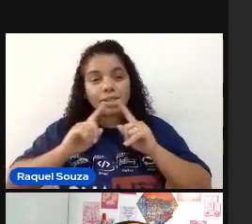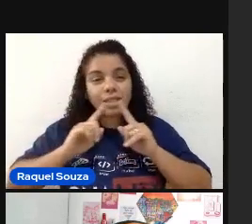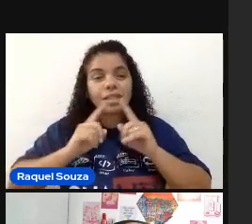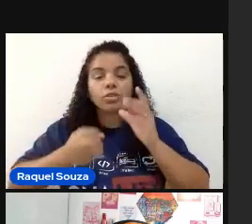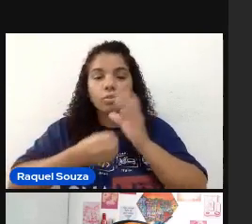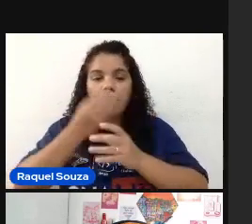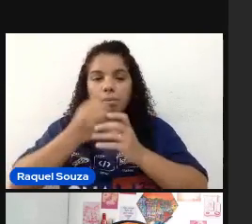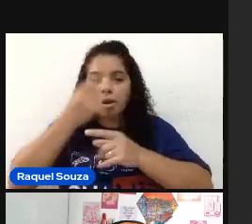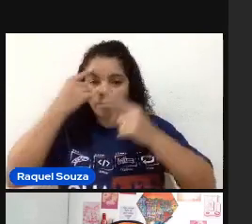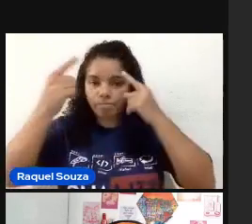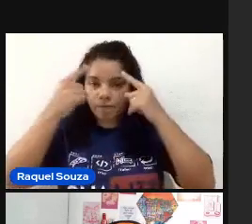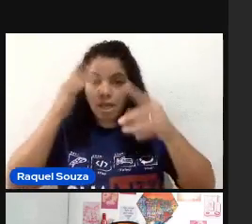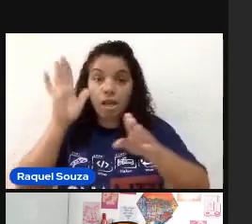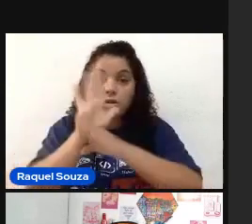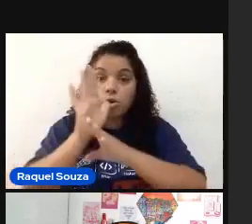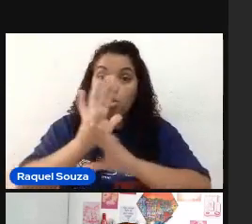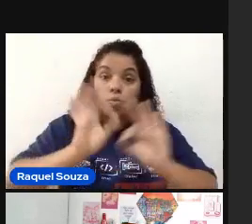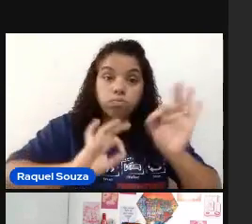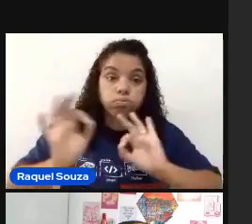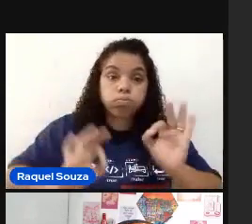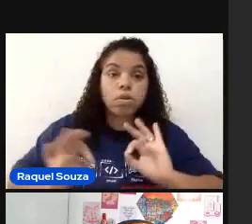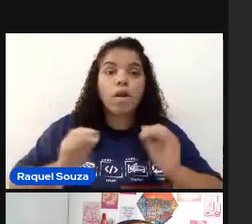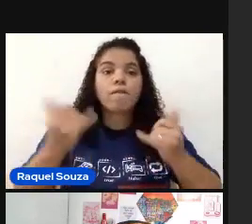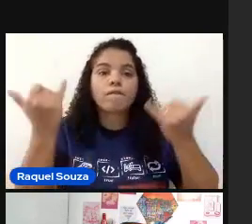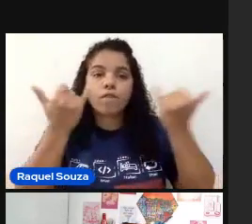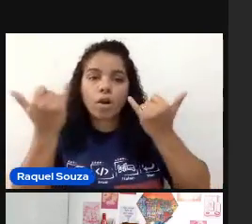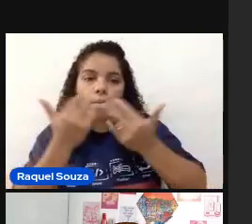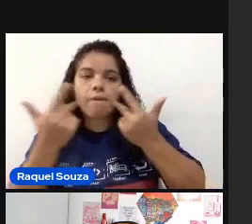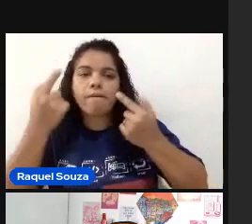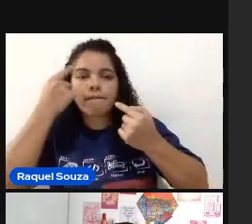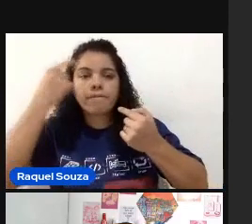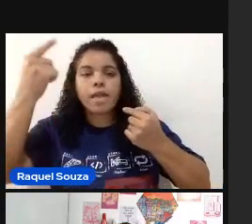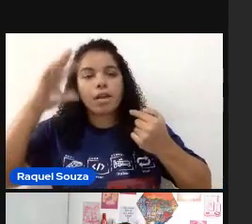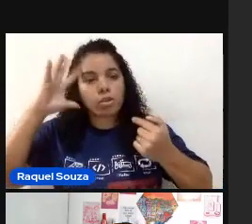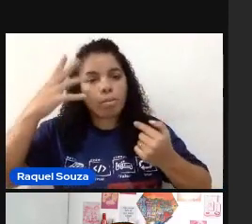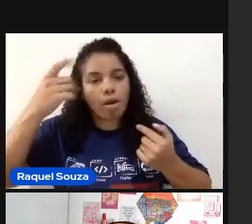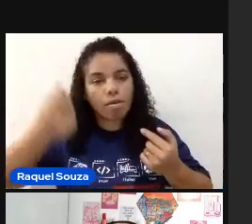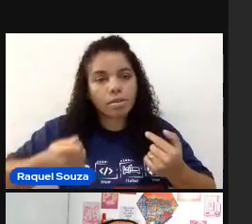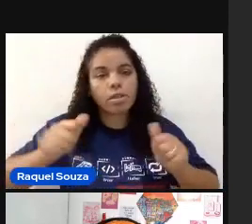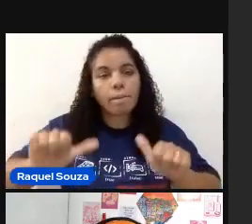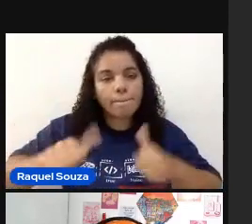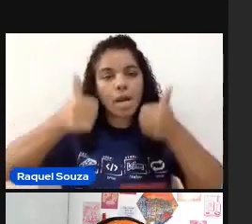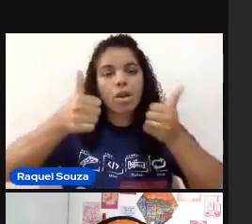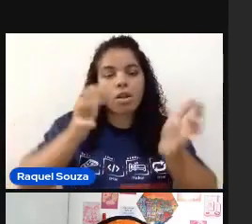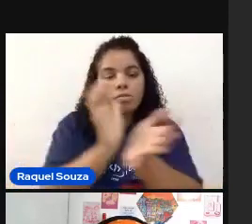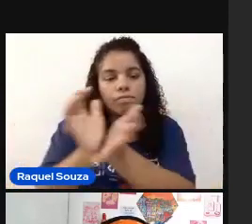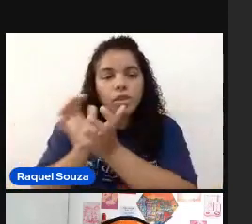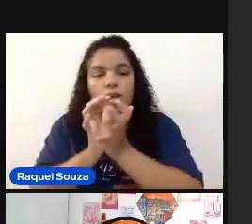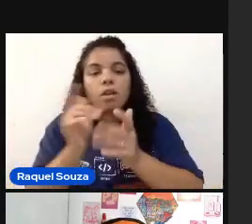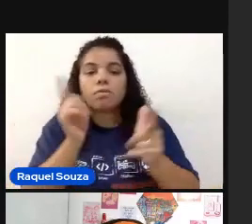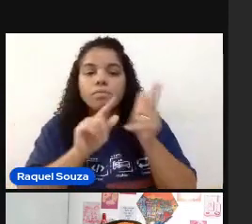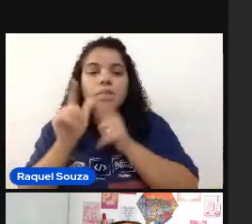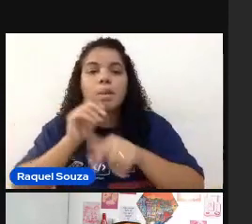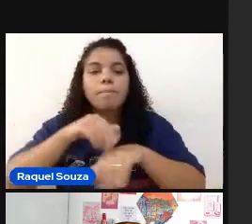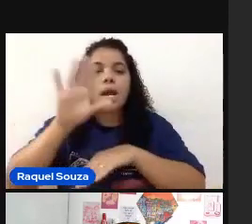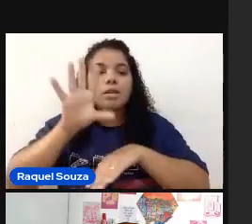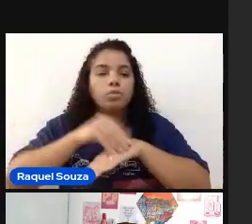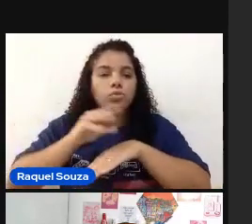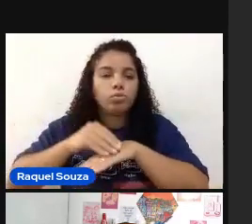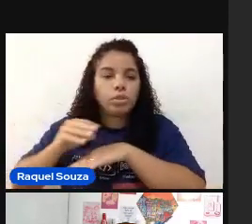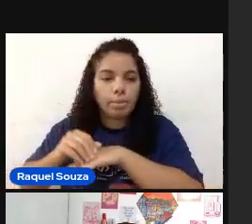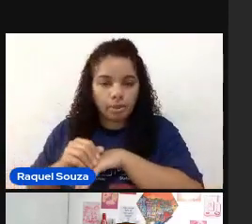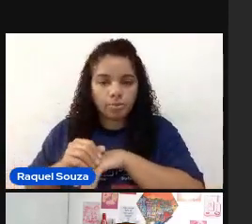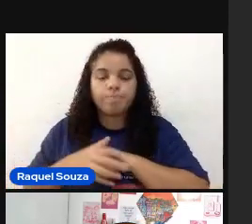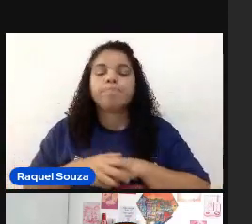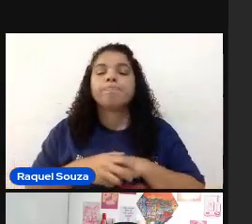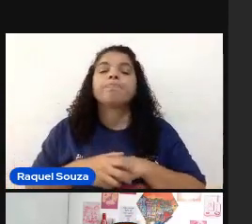organizar informações e ideias, tomar decisões, aprimorar situações e adquirir conhecimentos.